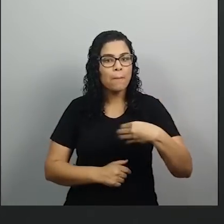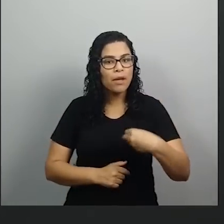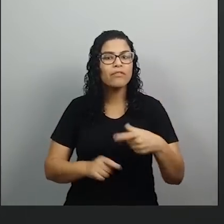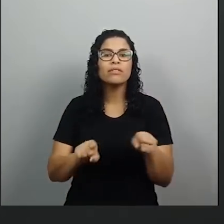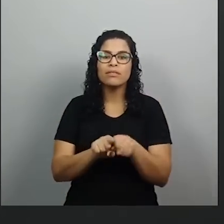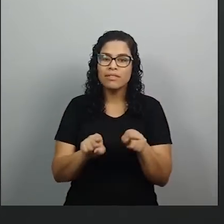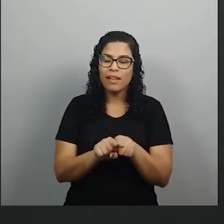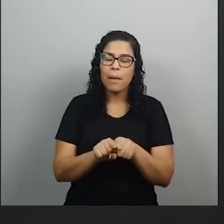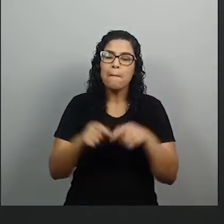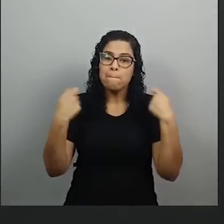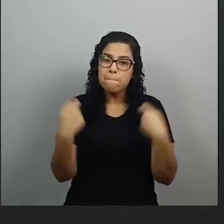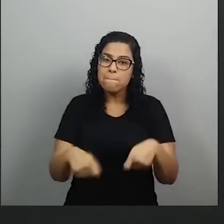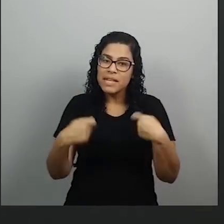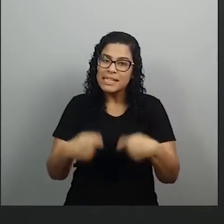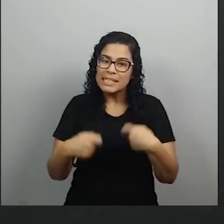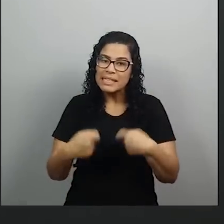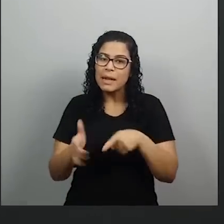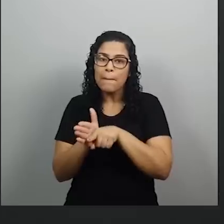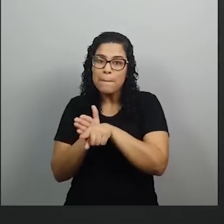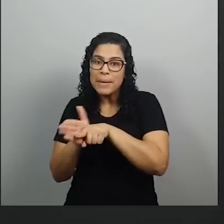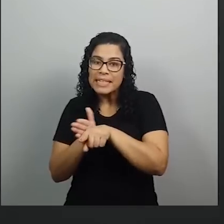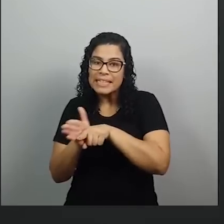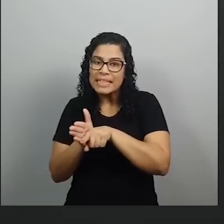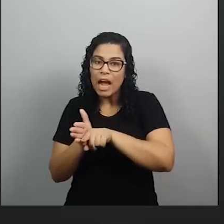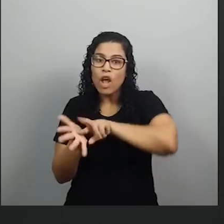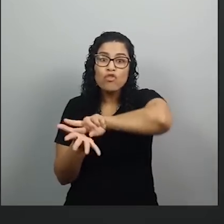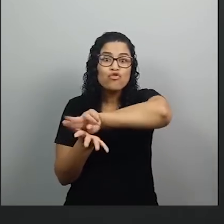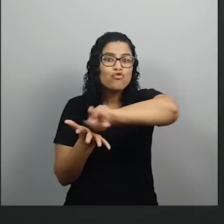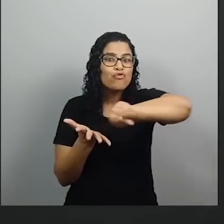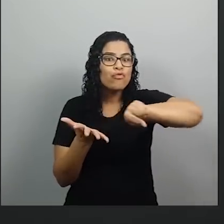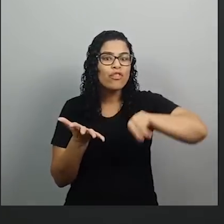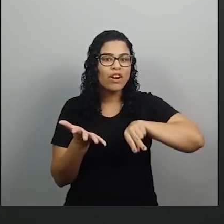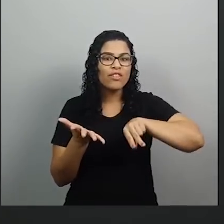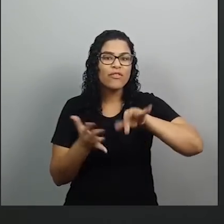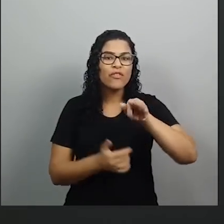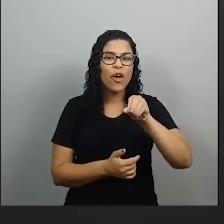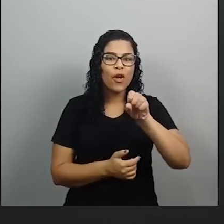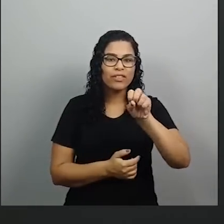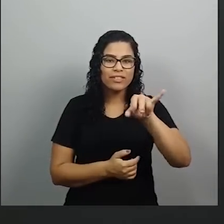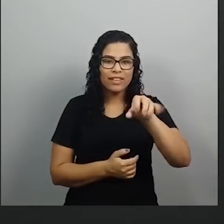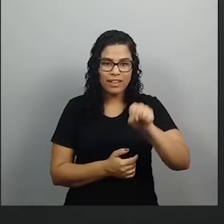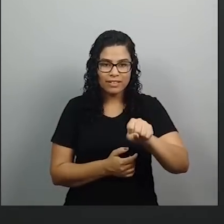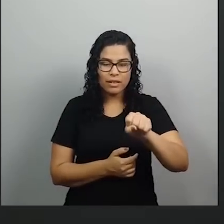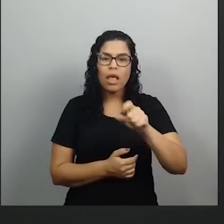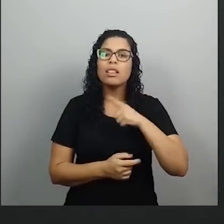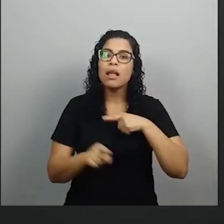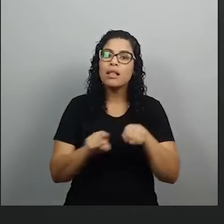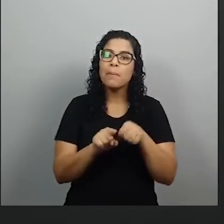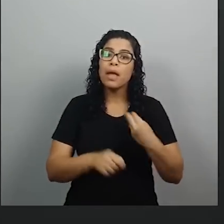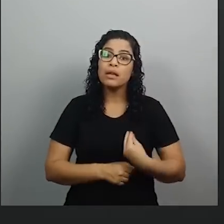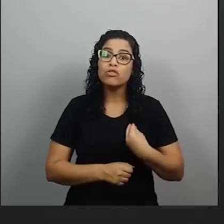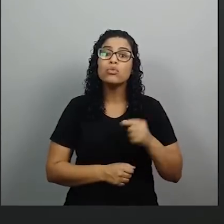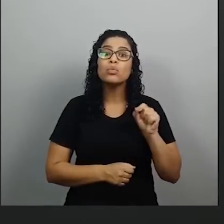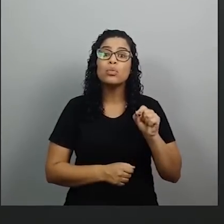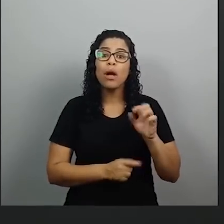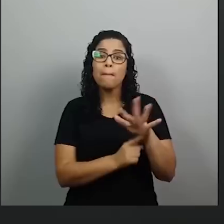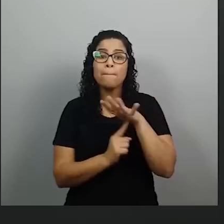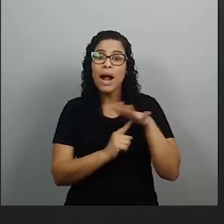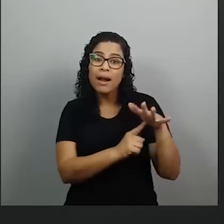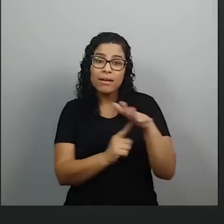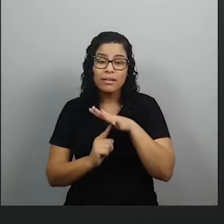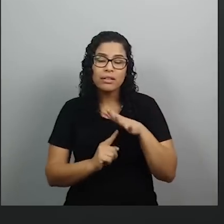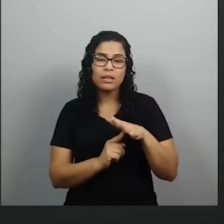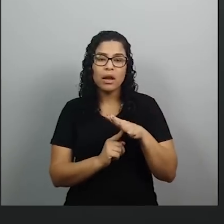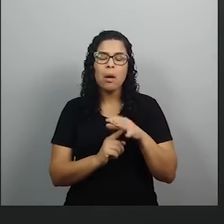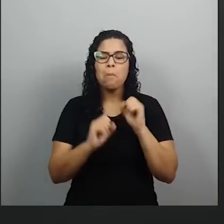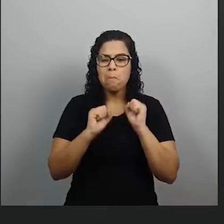precisa pesquisar sobre a diversidade de fósseis aqui no Brasil. Tem parques da arqueologia que você pode visitar. Alguns você só pode